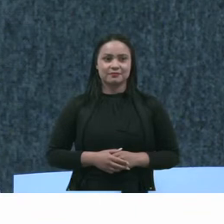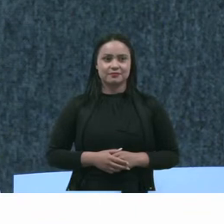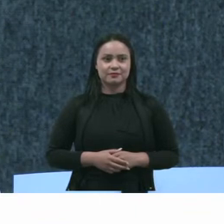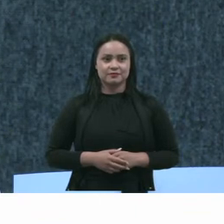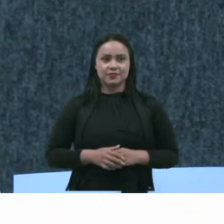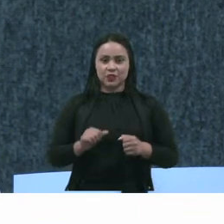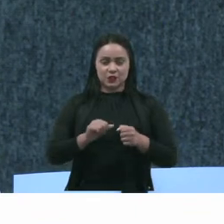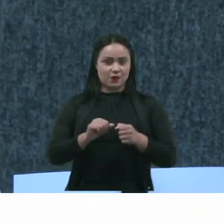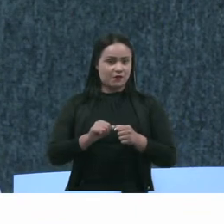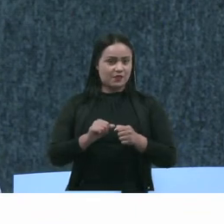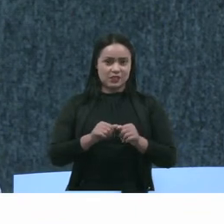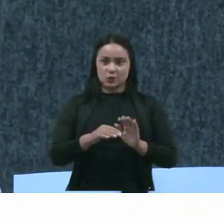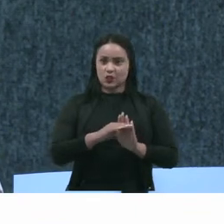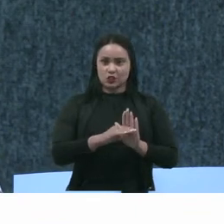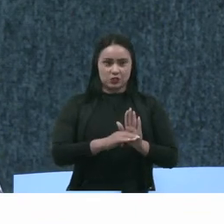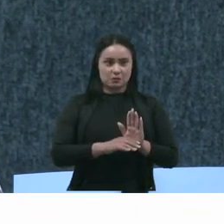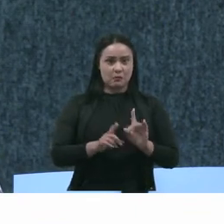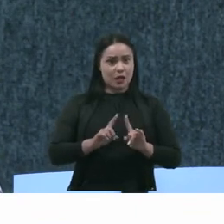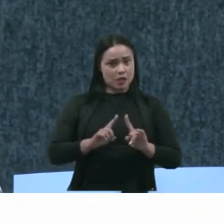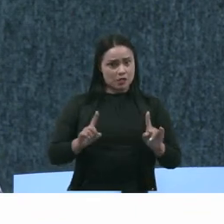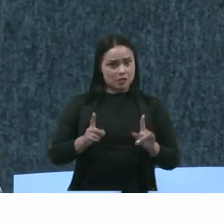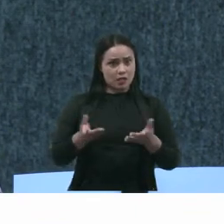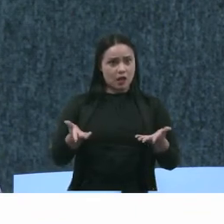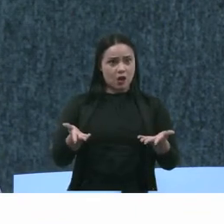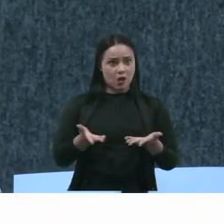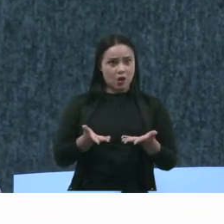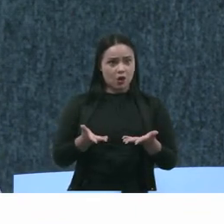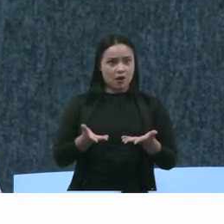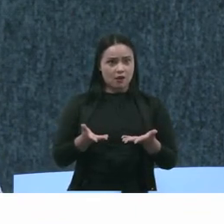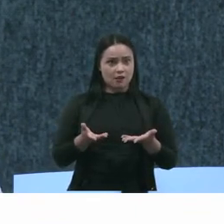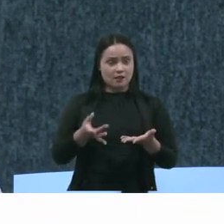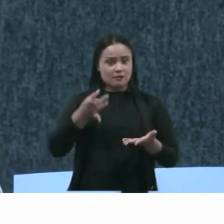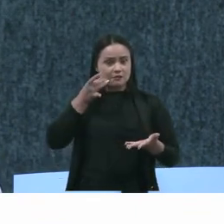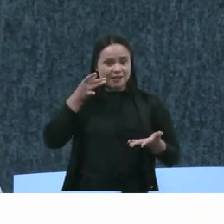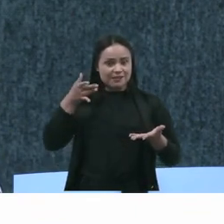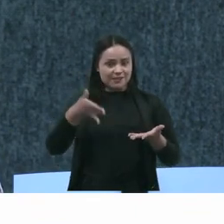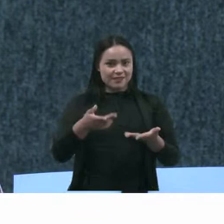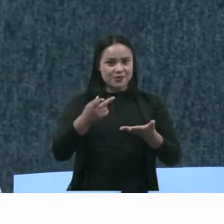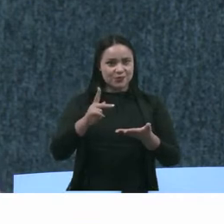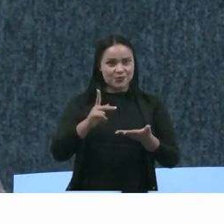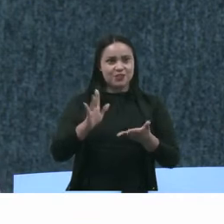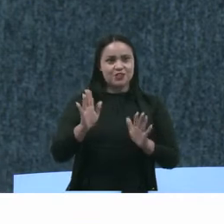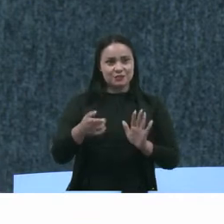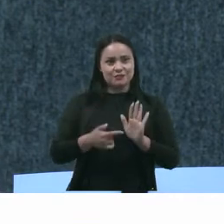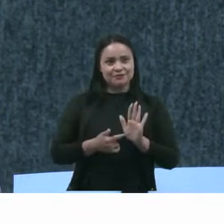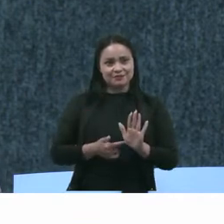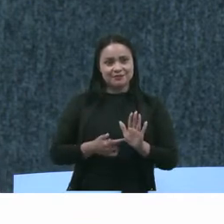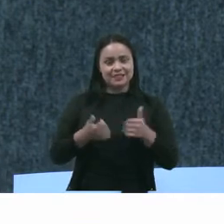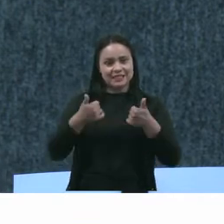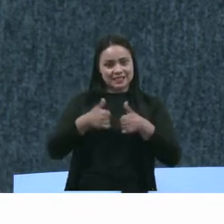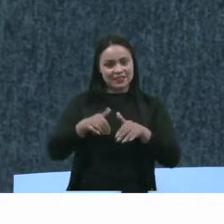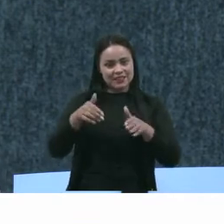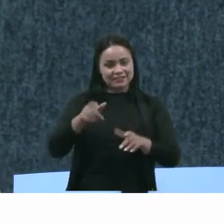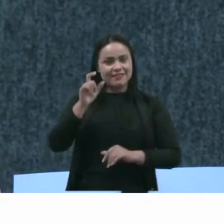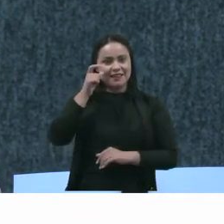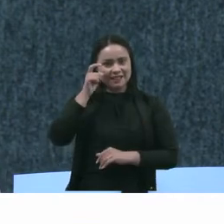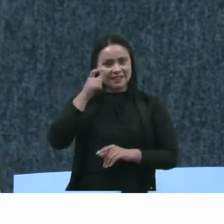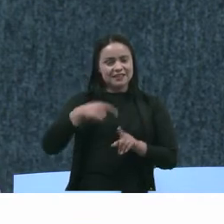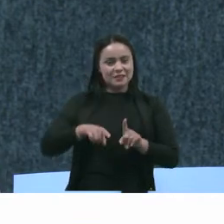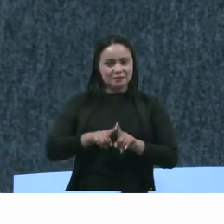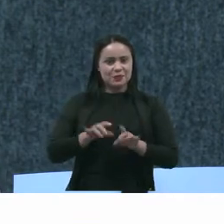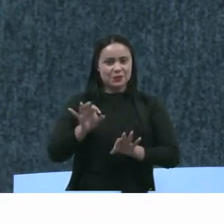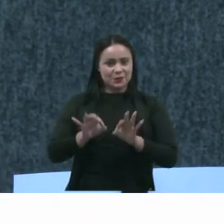não fiz o registro. Mas agora, a sua presença já demonstrou que estava aqui interessada, inclusive,